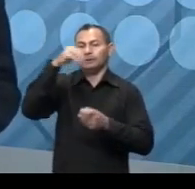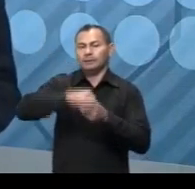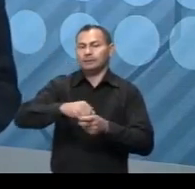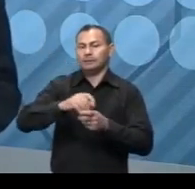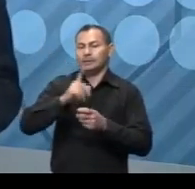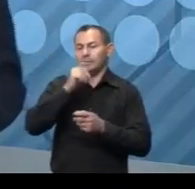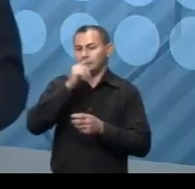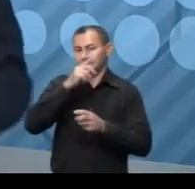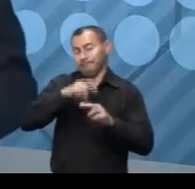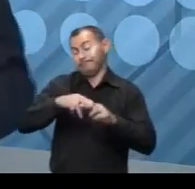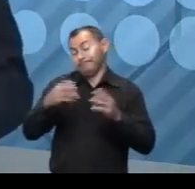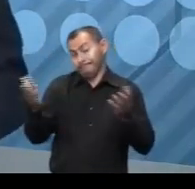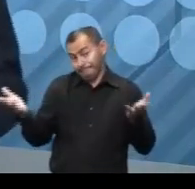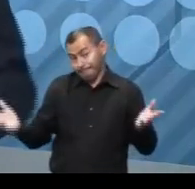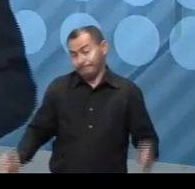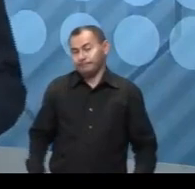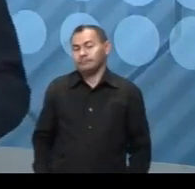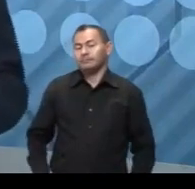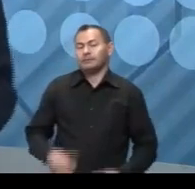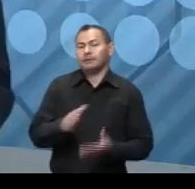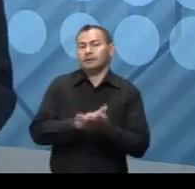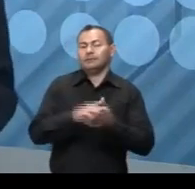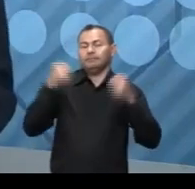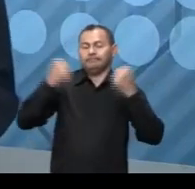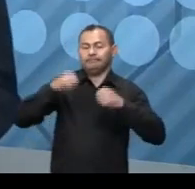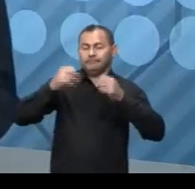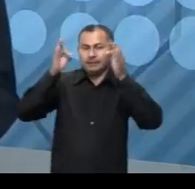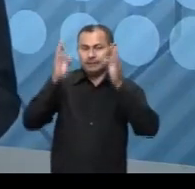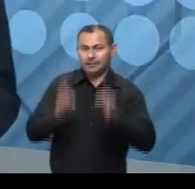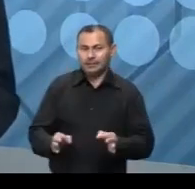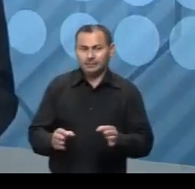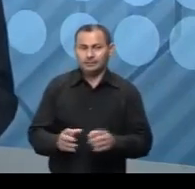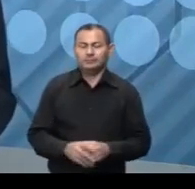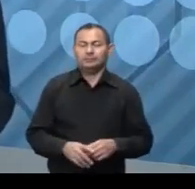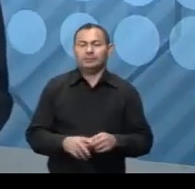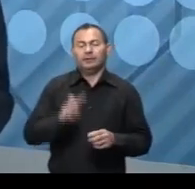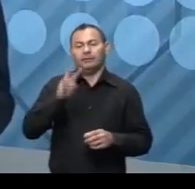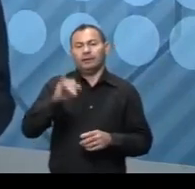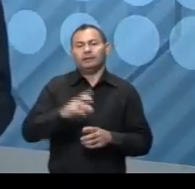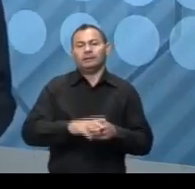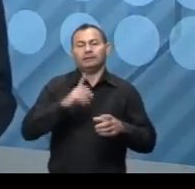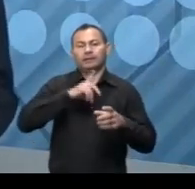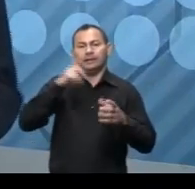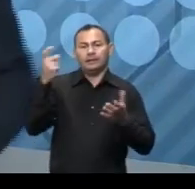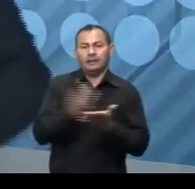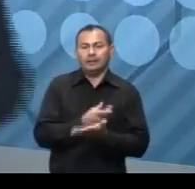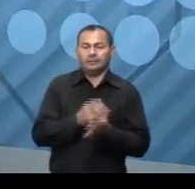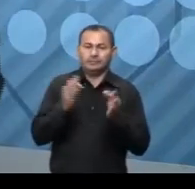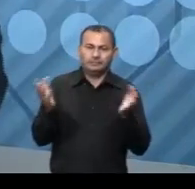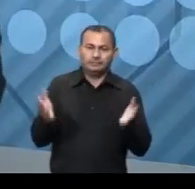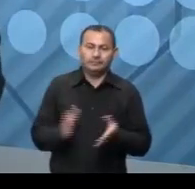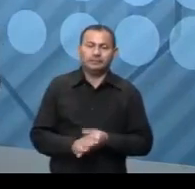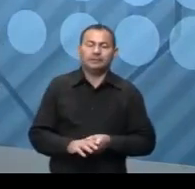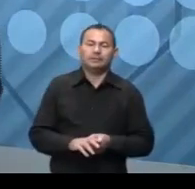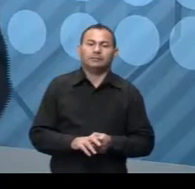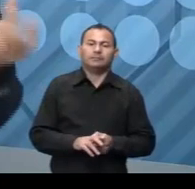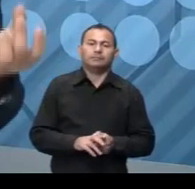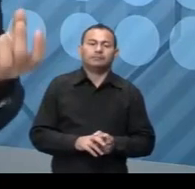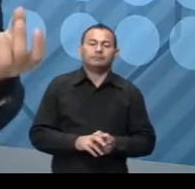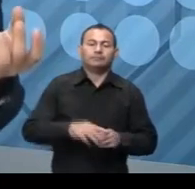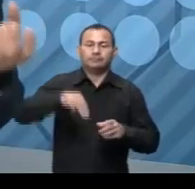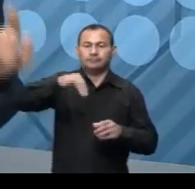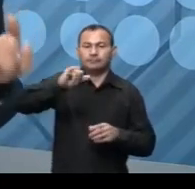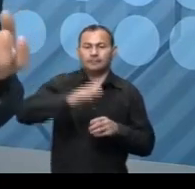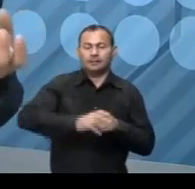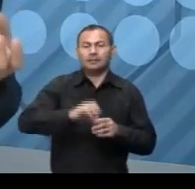dessa mangueira, senão você não vai ter uma precisão exata, tá? A precisão vai conter erros. Então, é uma